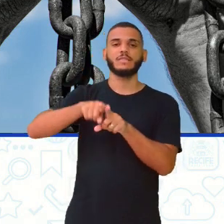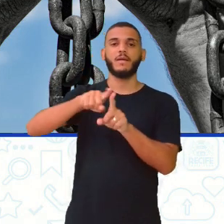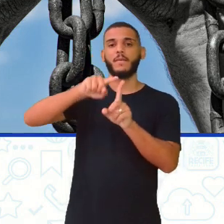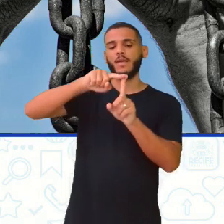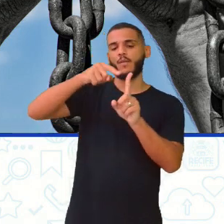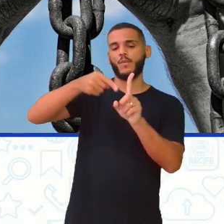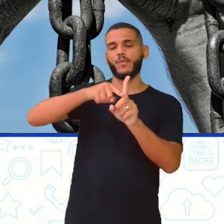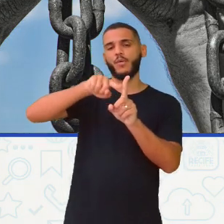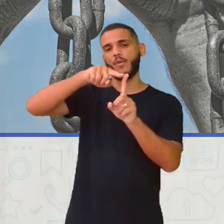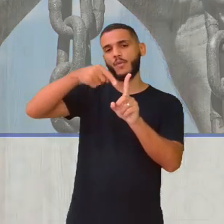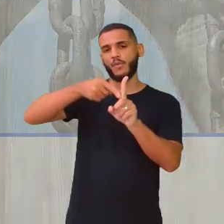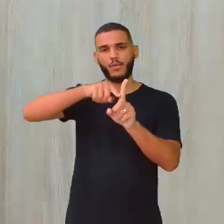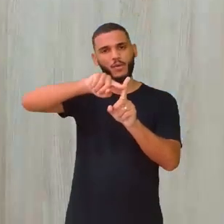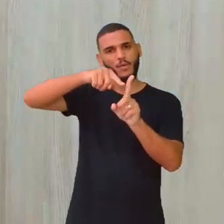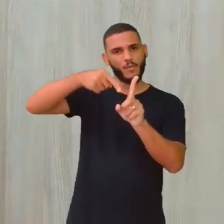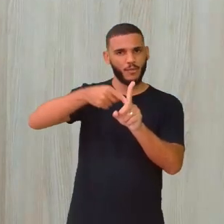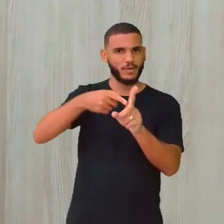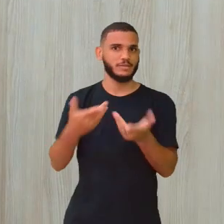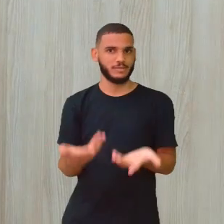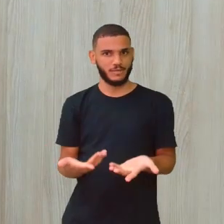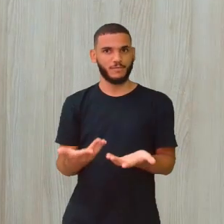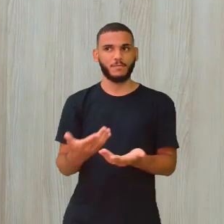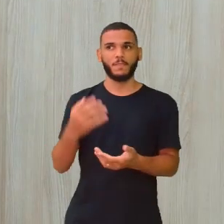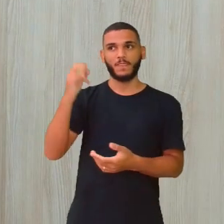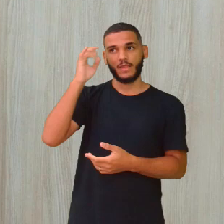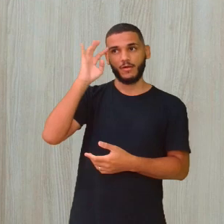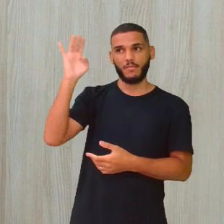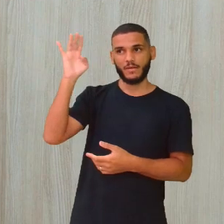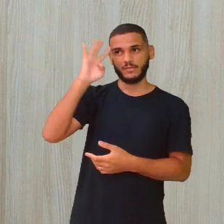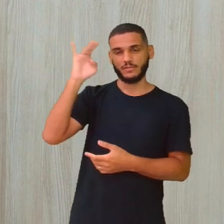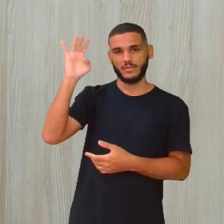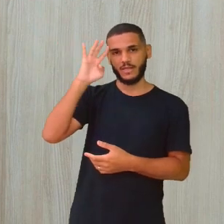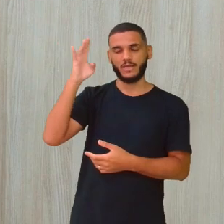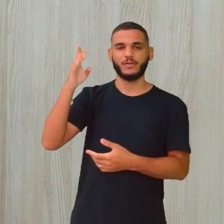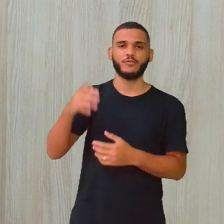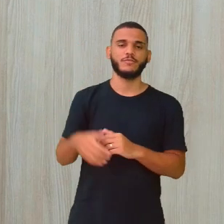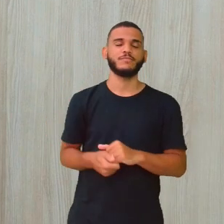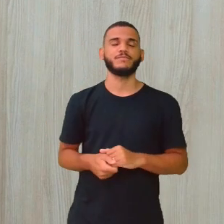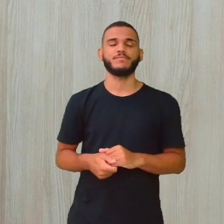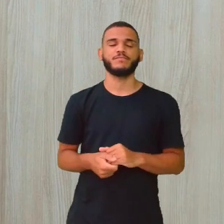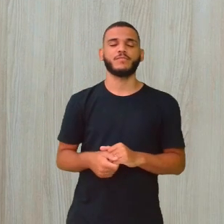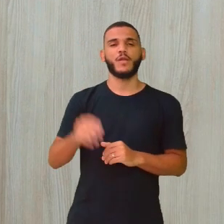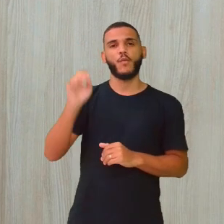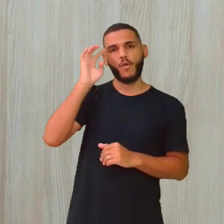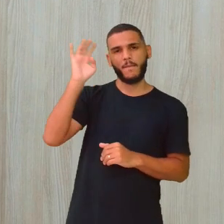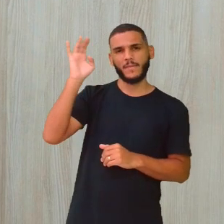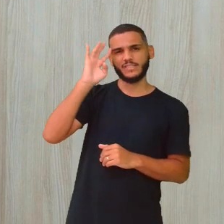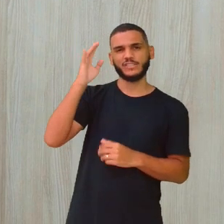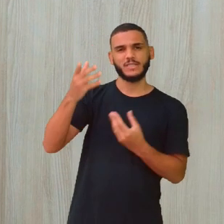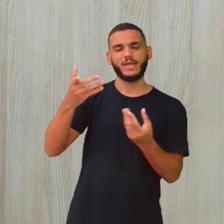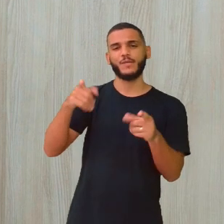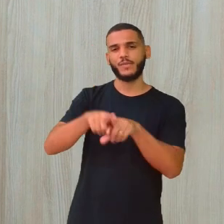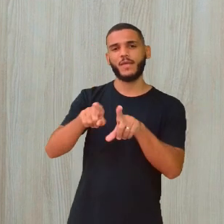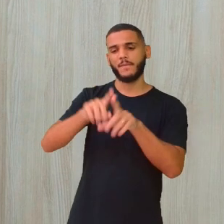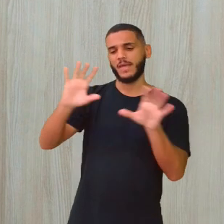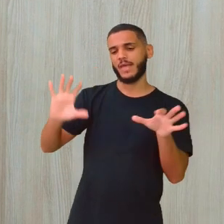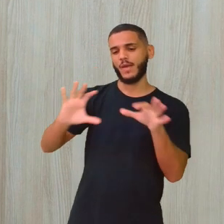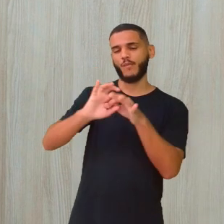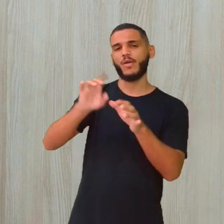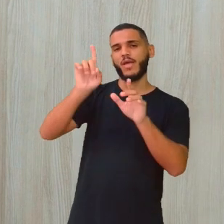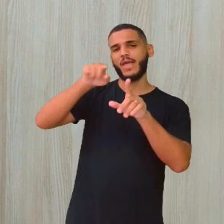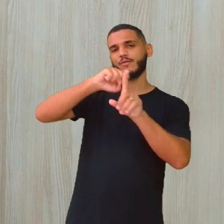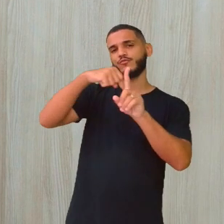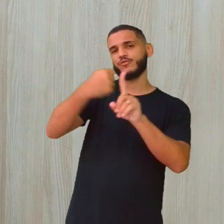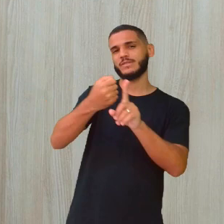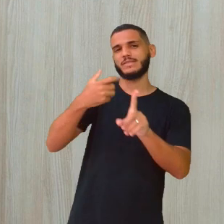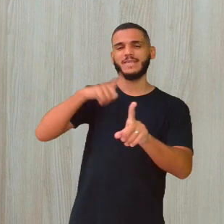uma reflexão sobre o quanto o imaginário ficcional ele é importante e relevante e constrói implicações sociais muito mais graves do que a